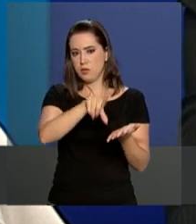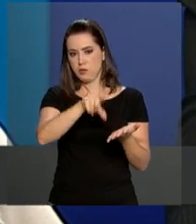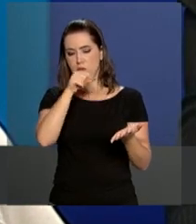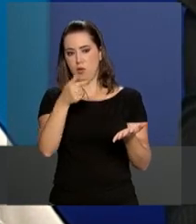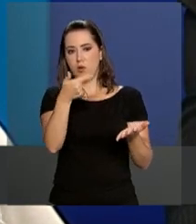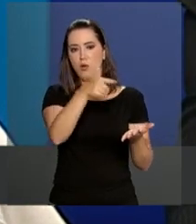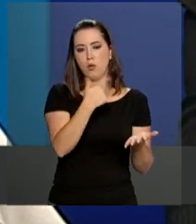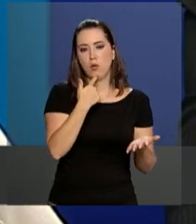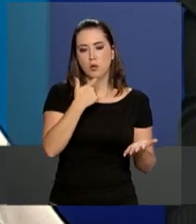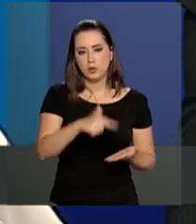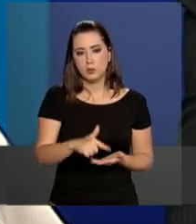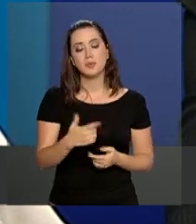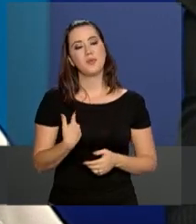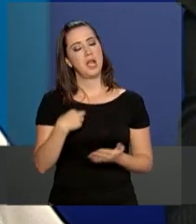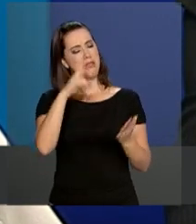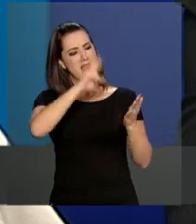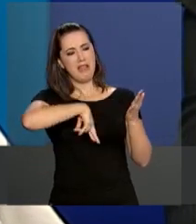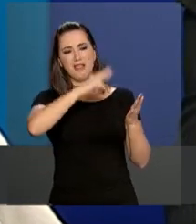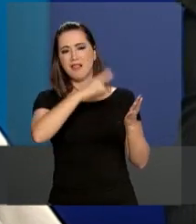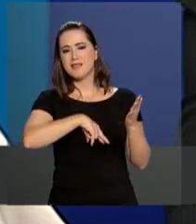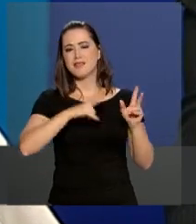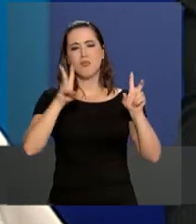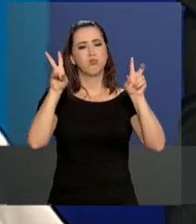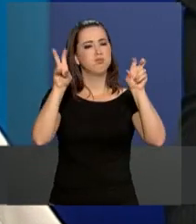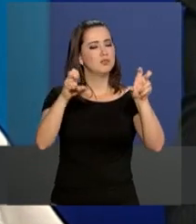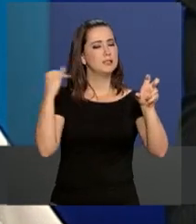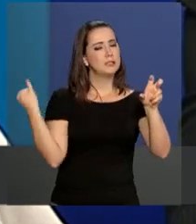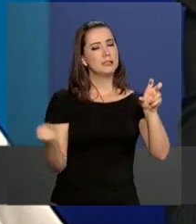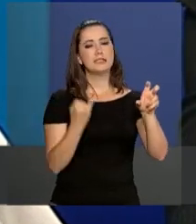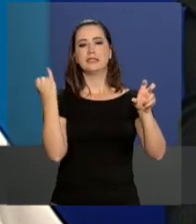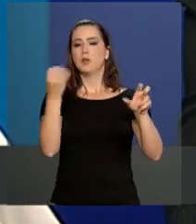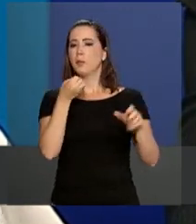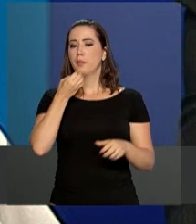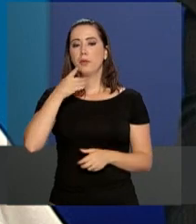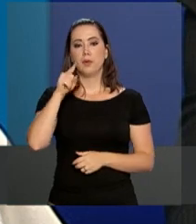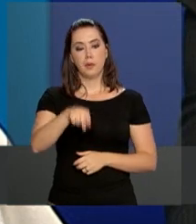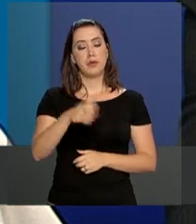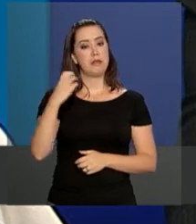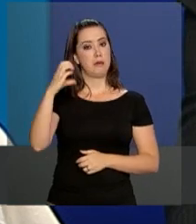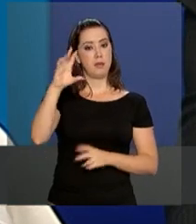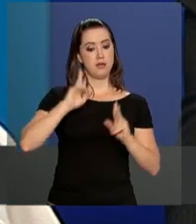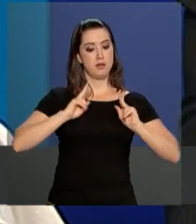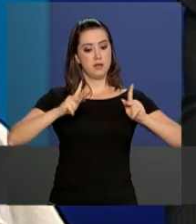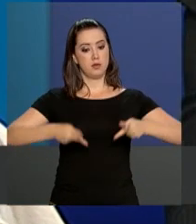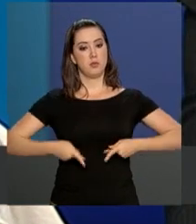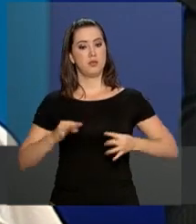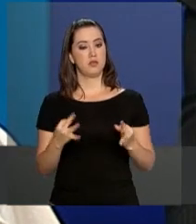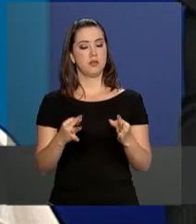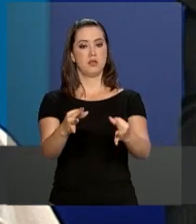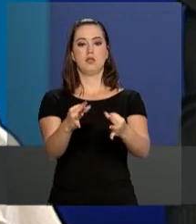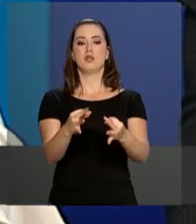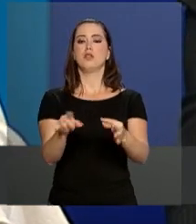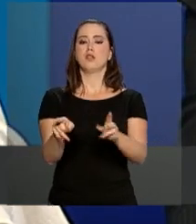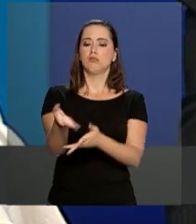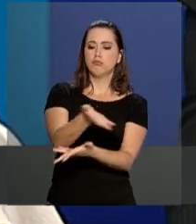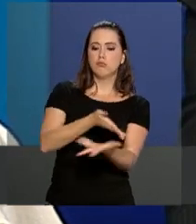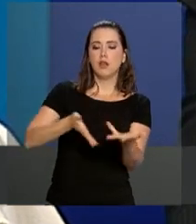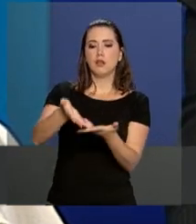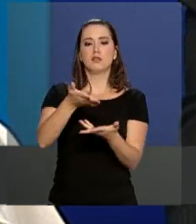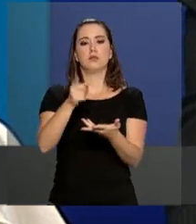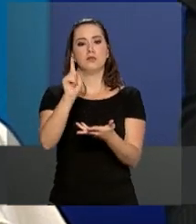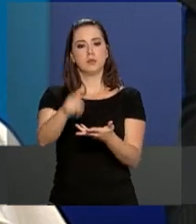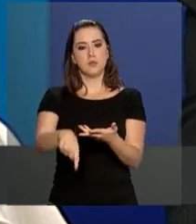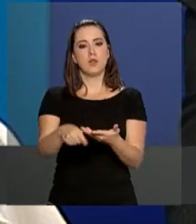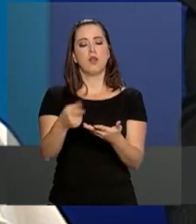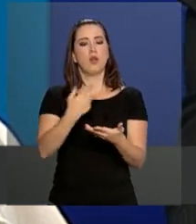com esse tema muito bem colocado pela nossa equipe e em ciências humanas e suas tecnologias que envolve aí a